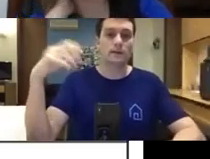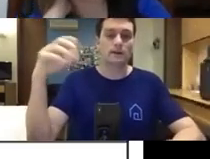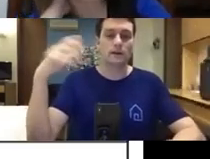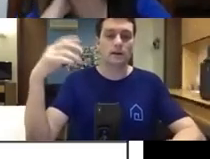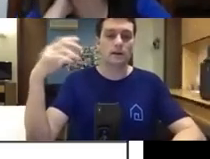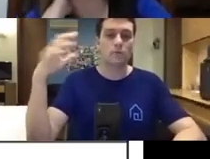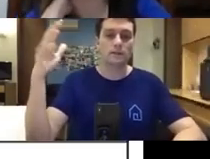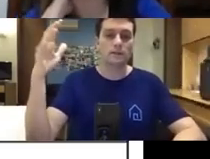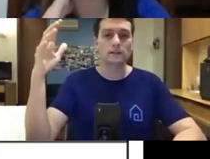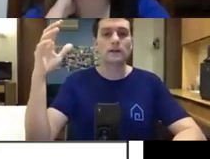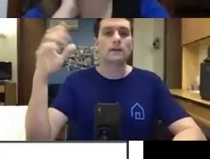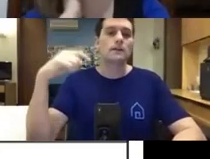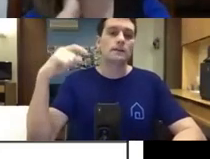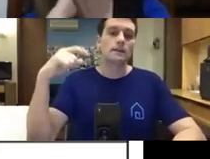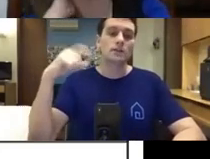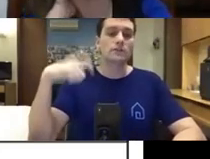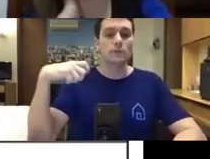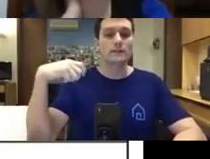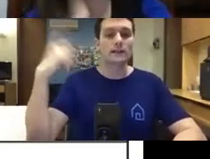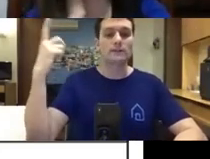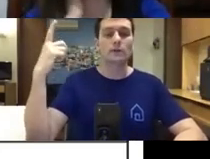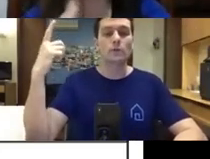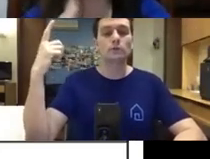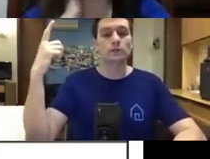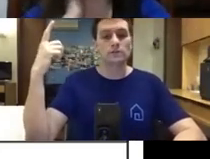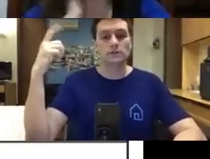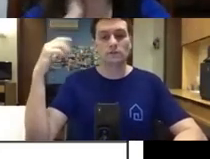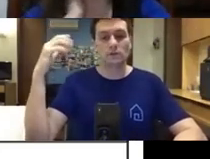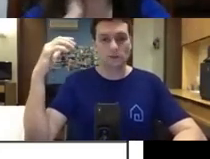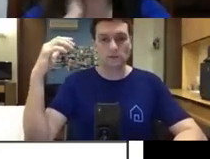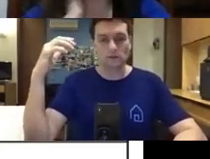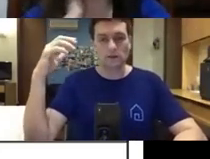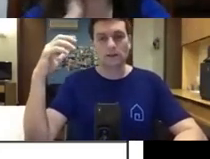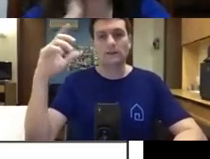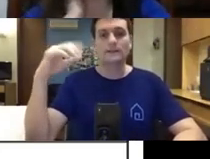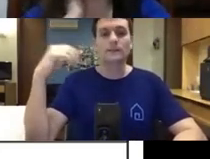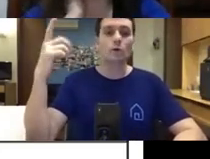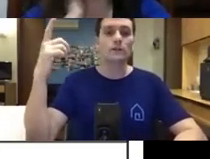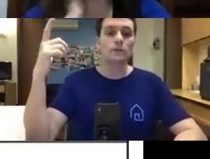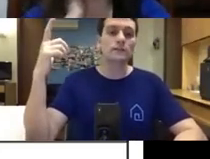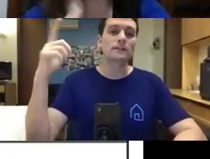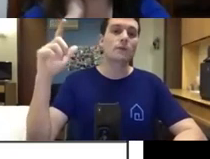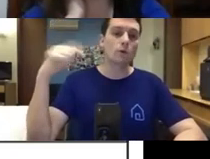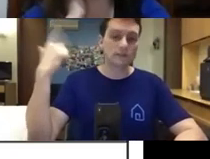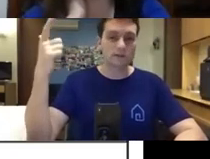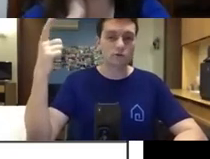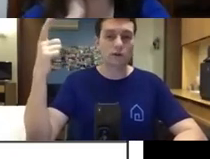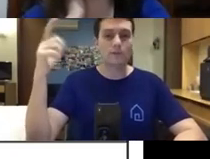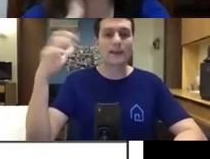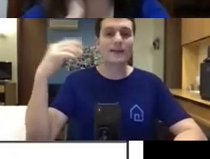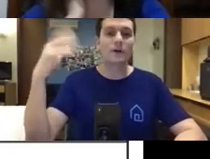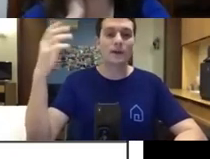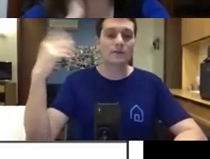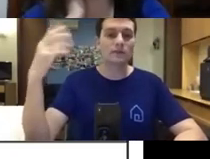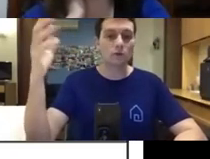fabrica a comida, e esse shaft de fumaça leva até a cobertura da edificação, geralmente. E em cima da cobertura você ainda tem uma outra exaustora que é